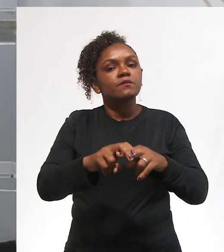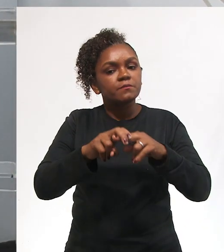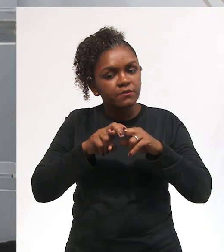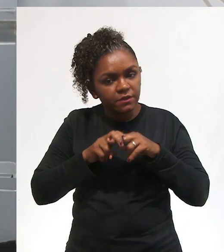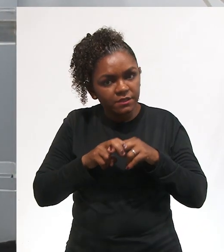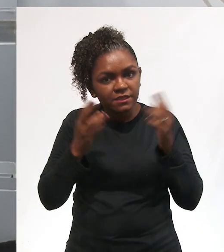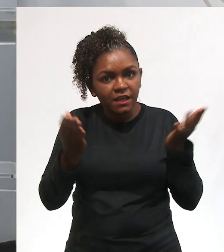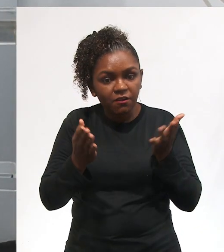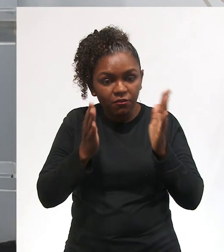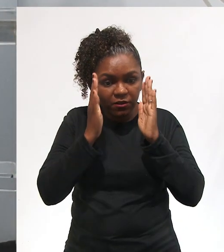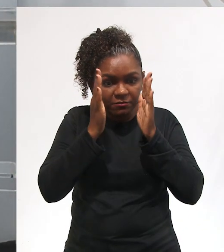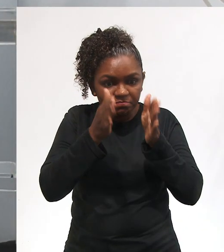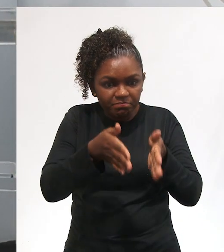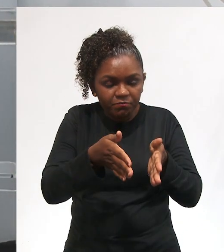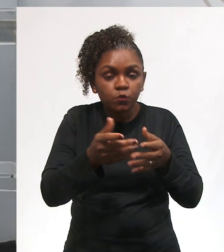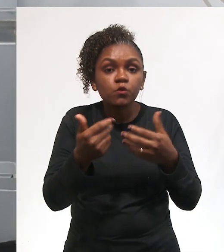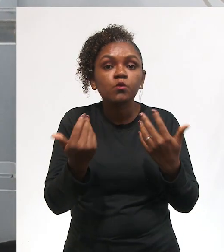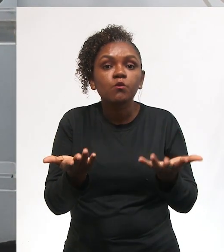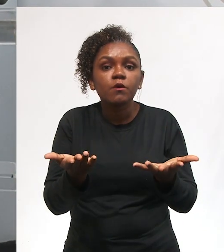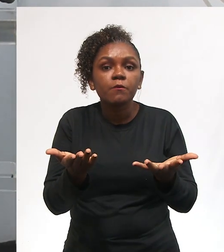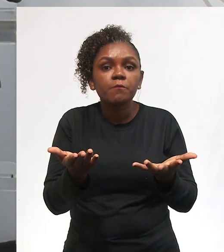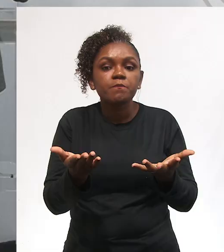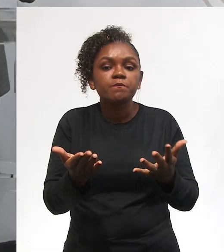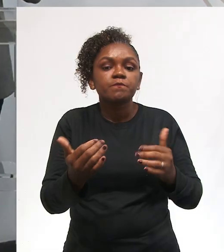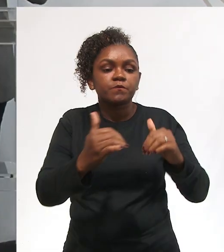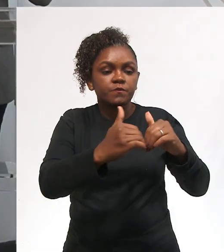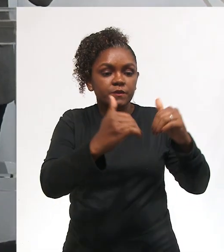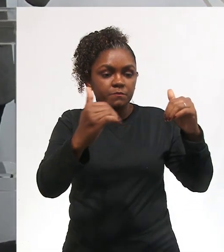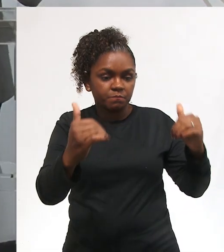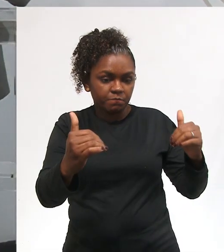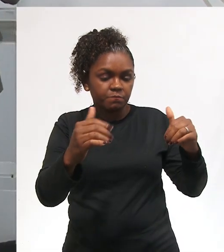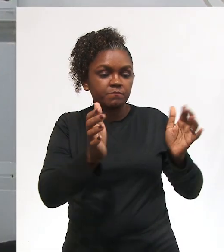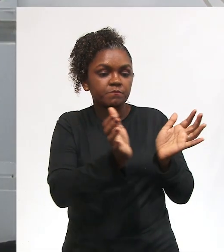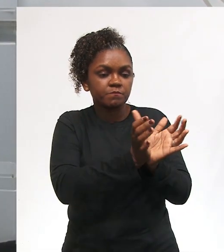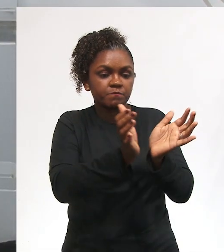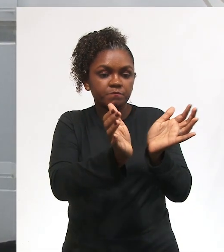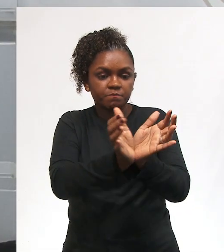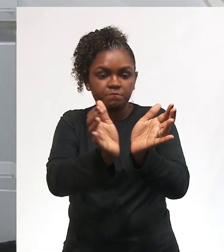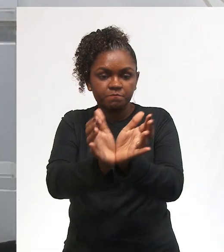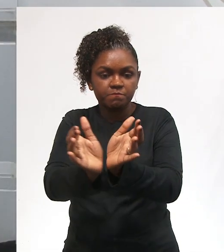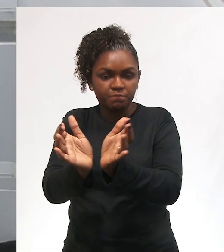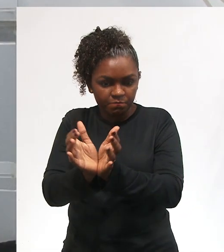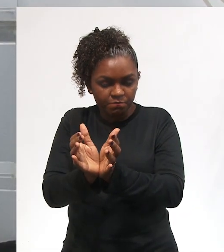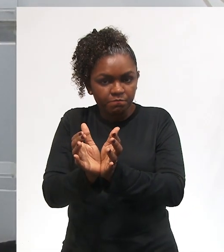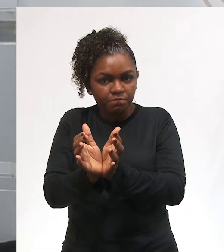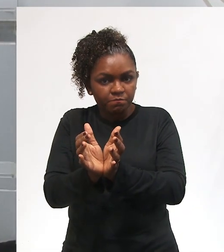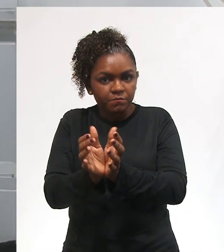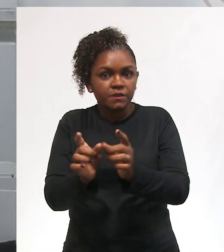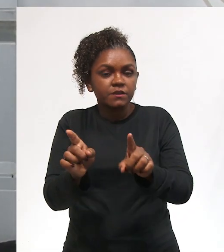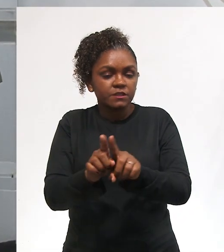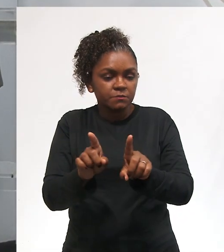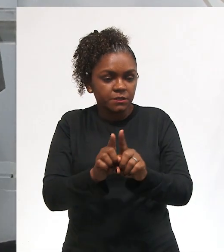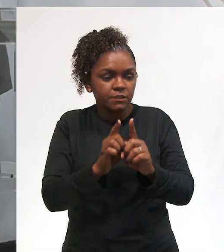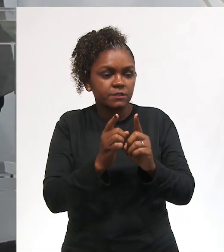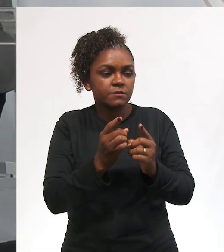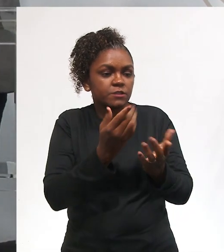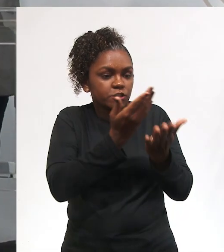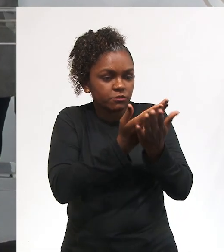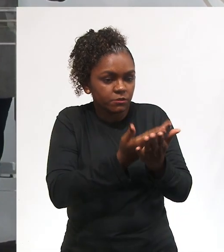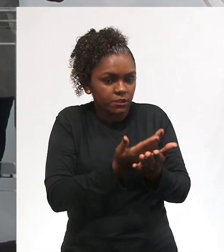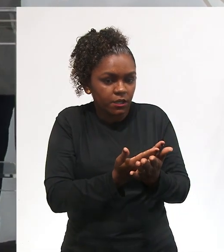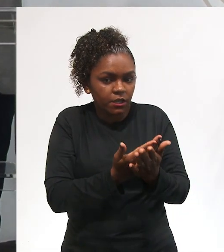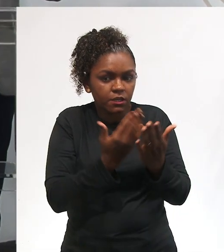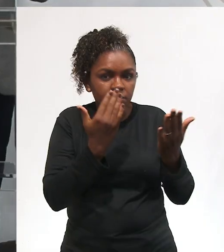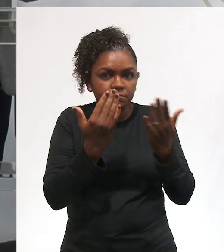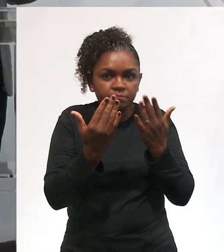mais específica, mais micro. Ah, vou separar a sala de aula agora em vários grupos, vou fazer um estudo de caso